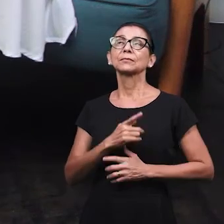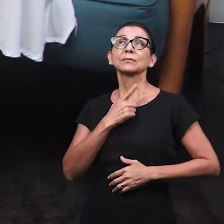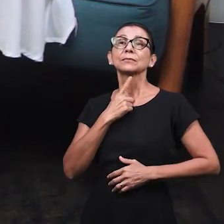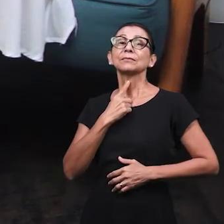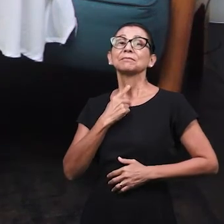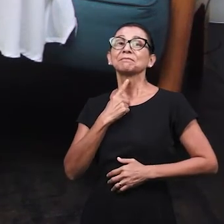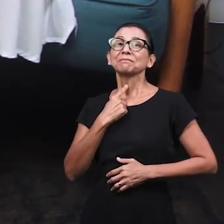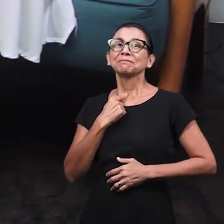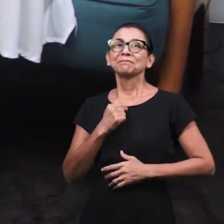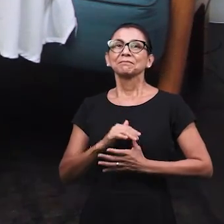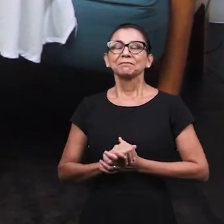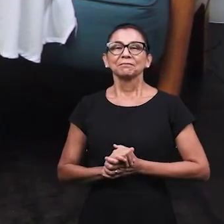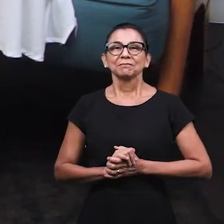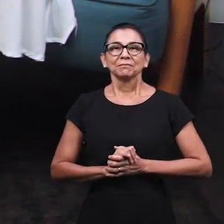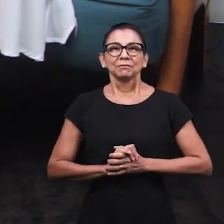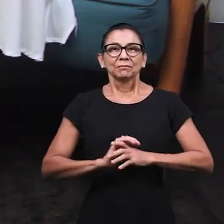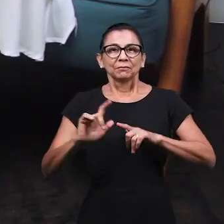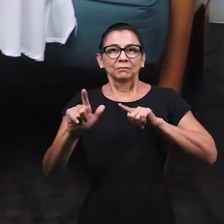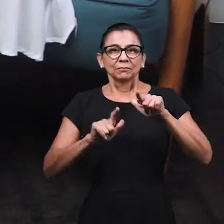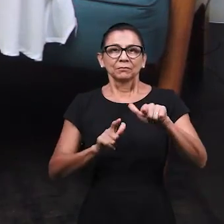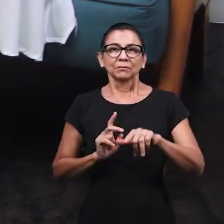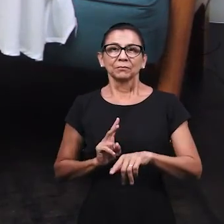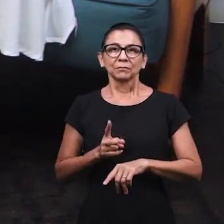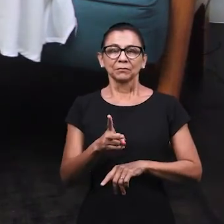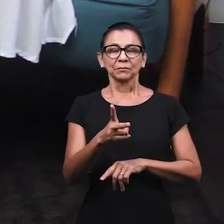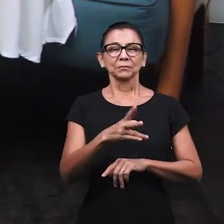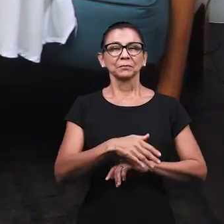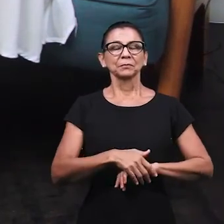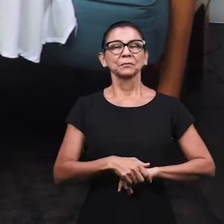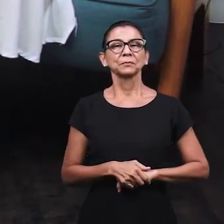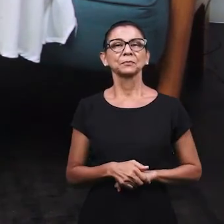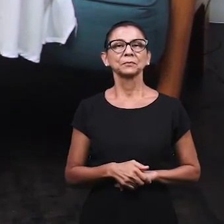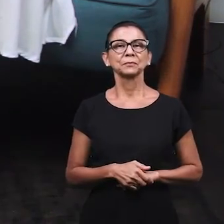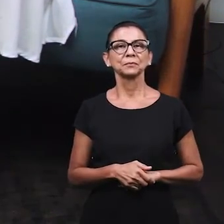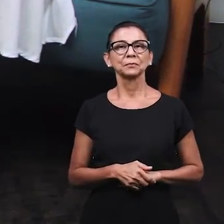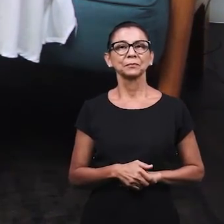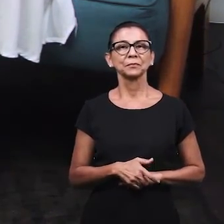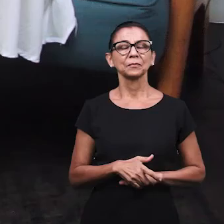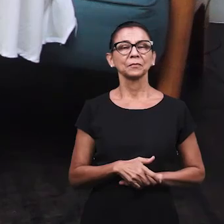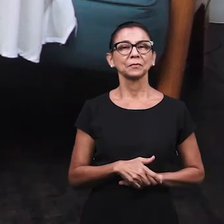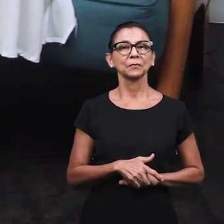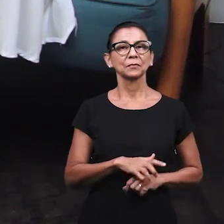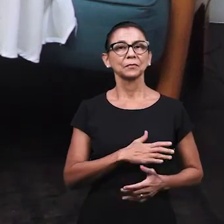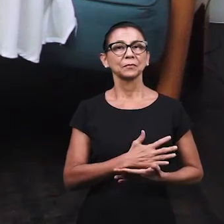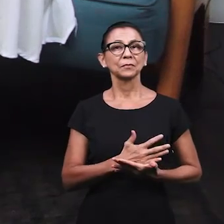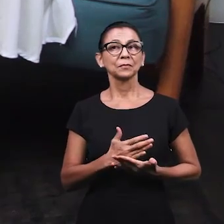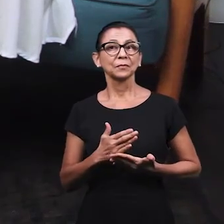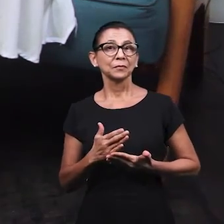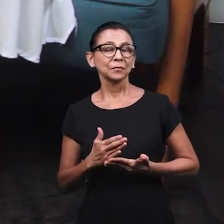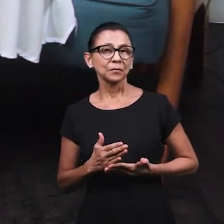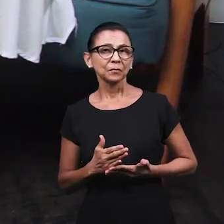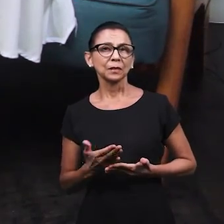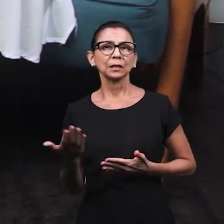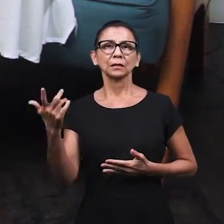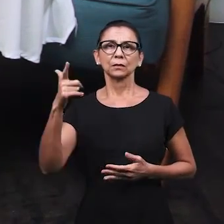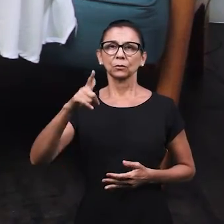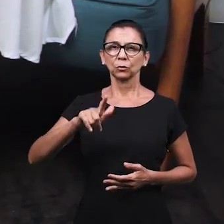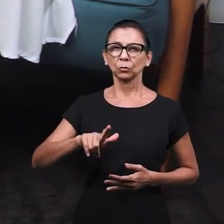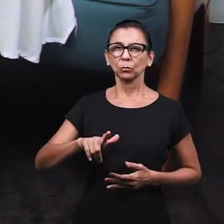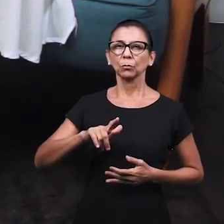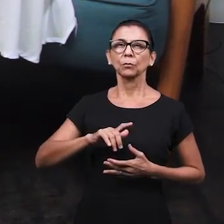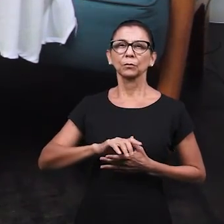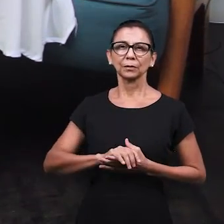que esse trabalho volte logo, que tudo comece a acontecer do jeito que a gente sempre viveu